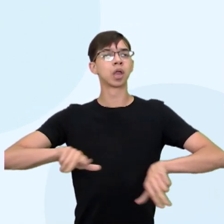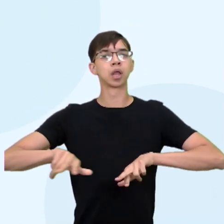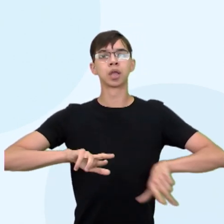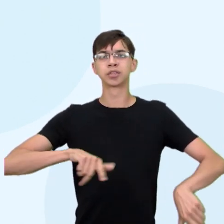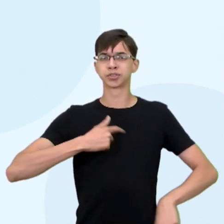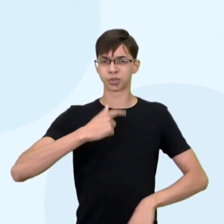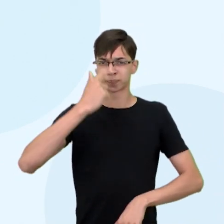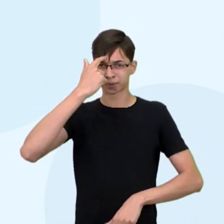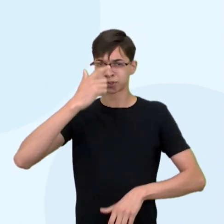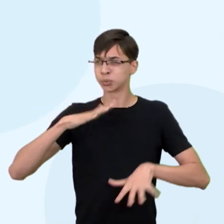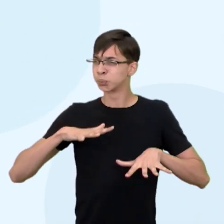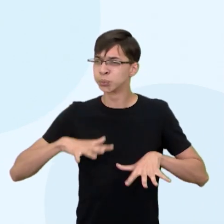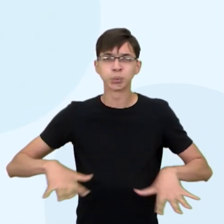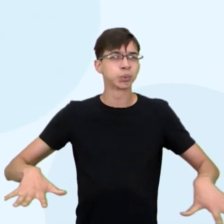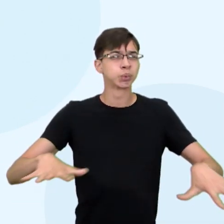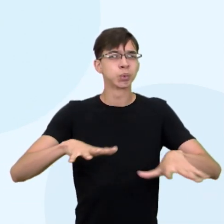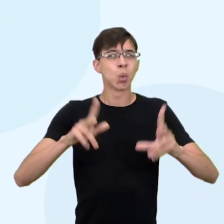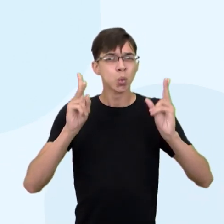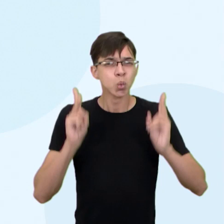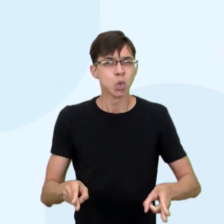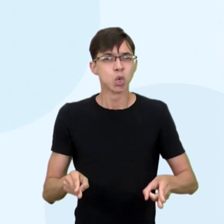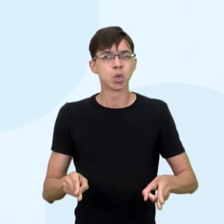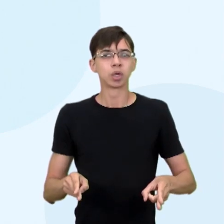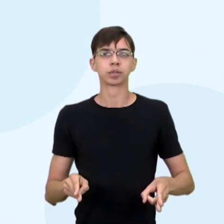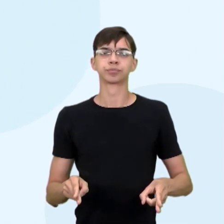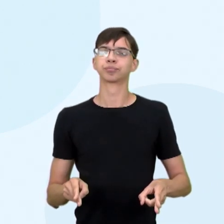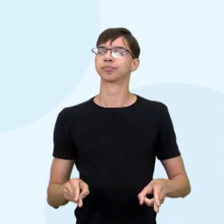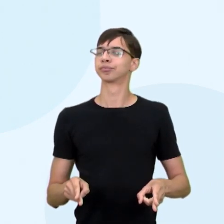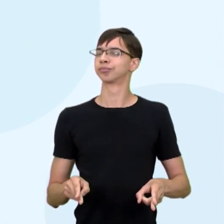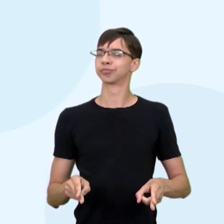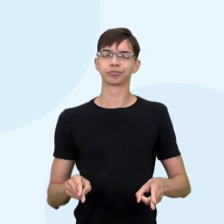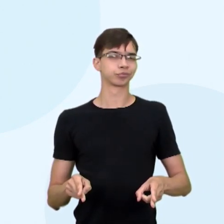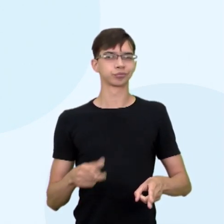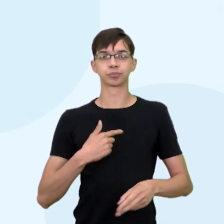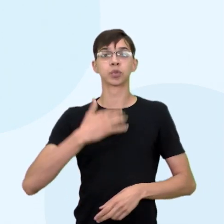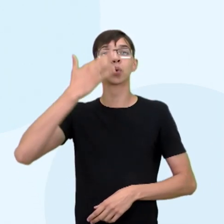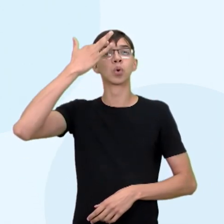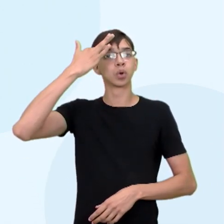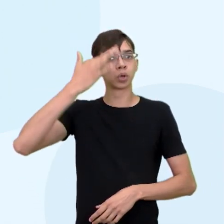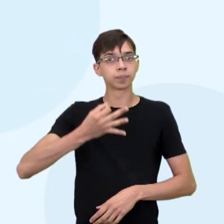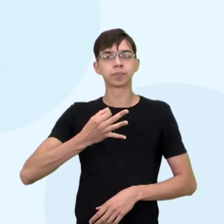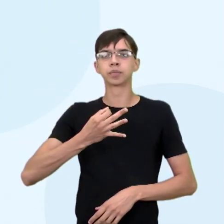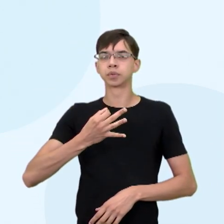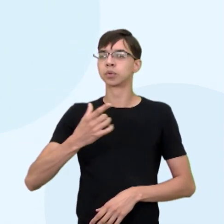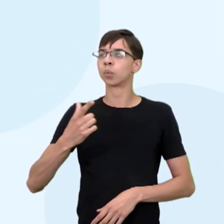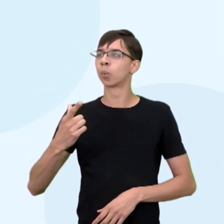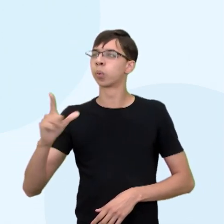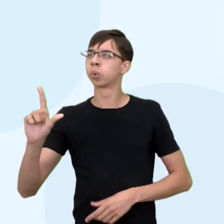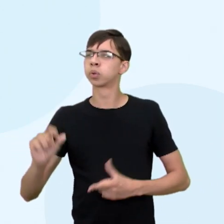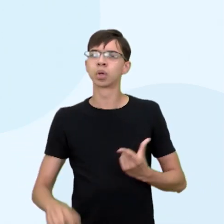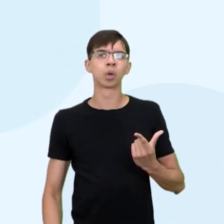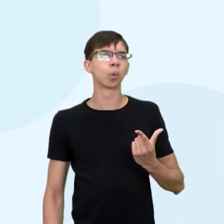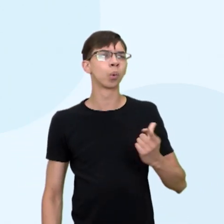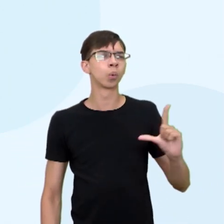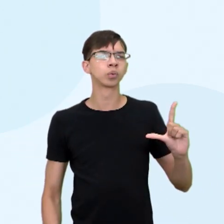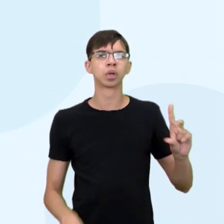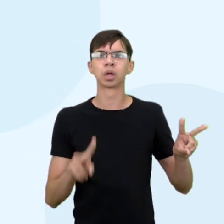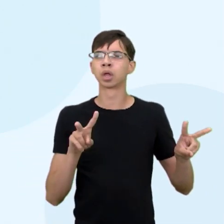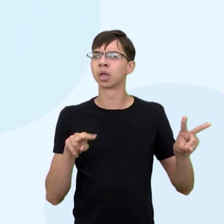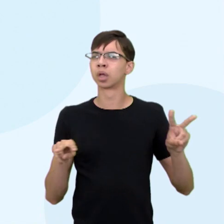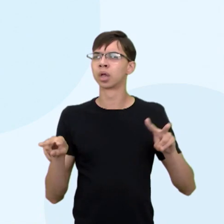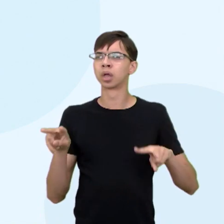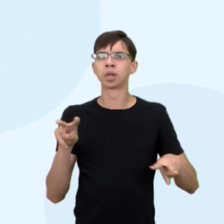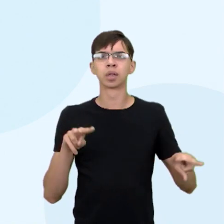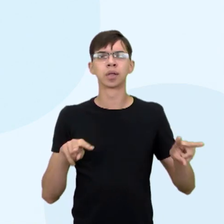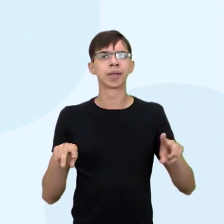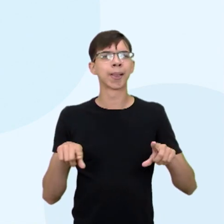exatamente iguais. E aí quando a gente começa a entender que o outro é diferente, a gente, entendendo isso, a gente começa a falar,